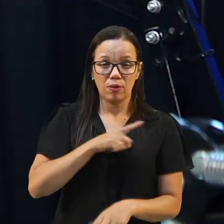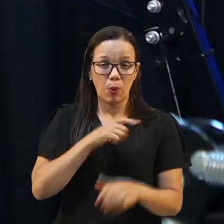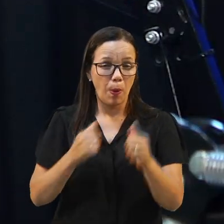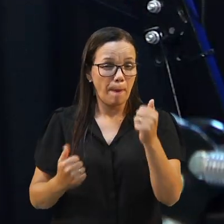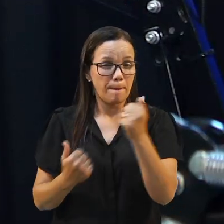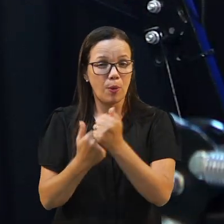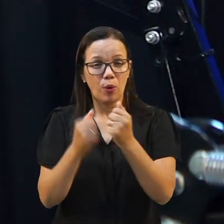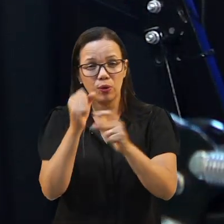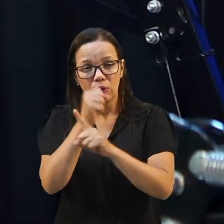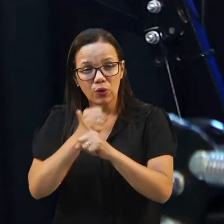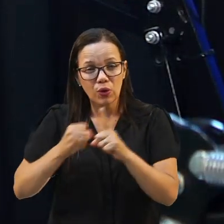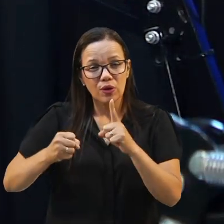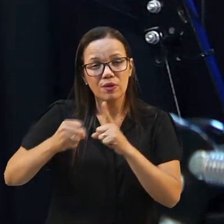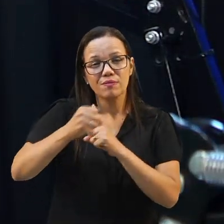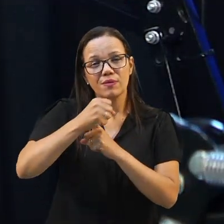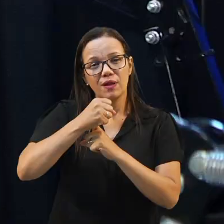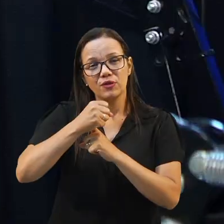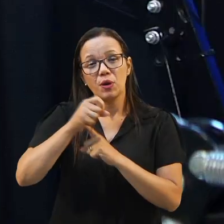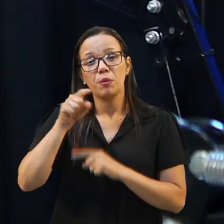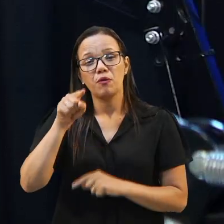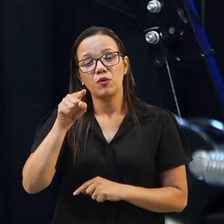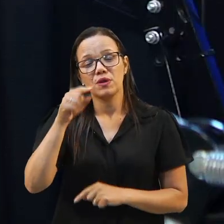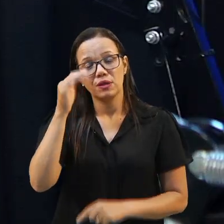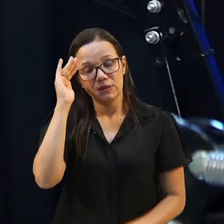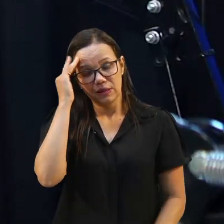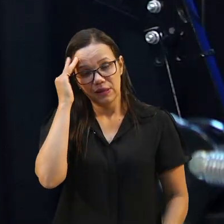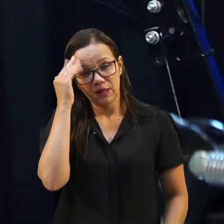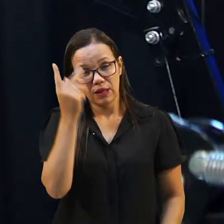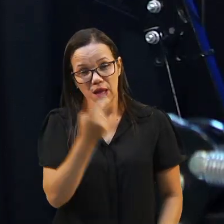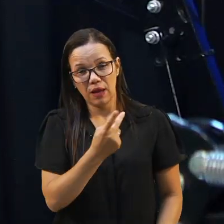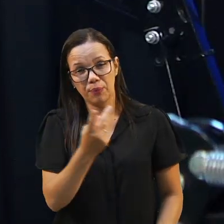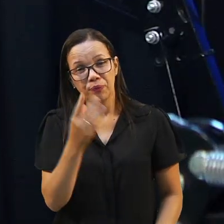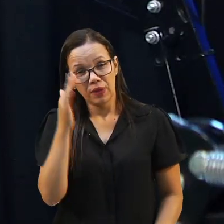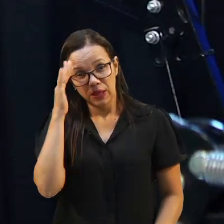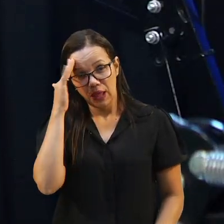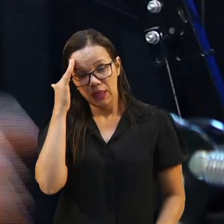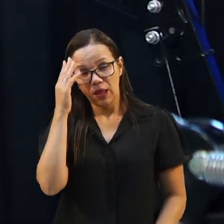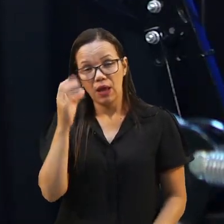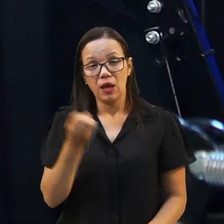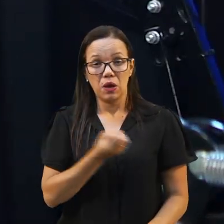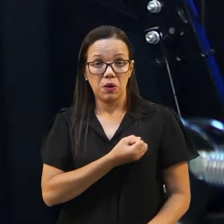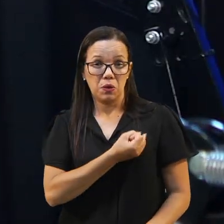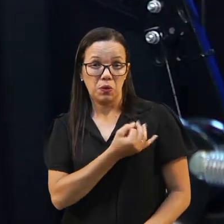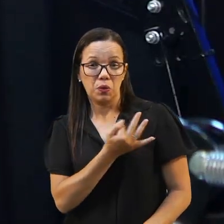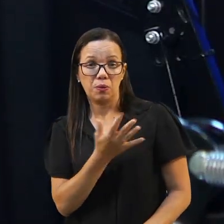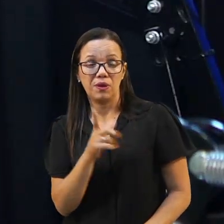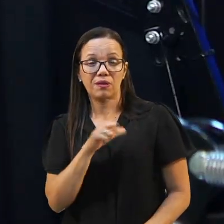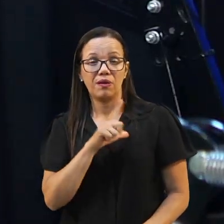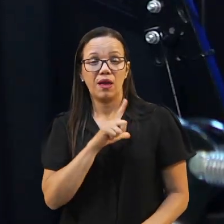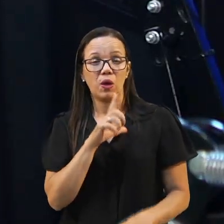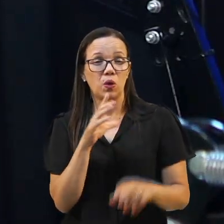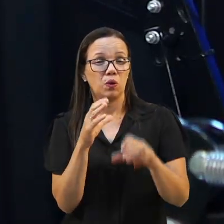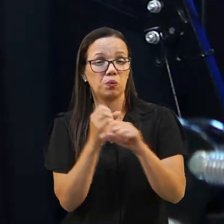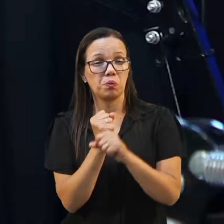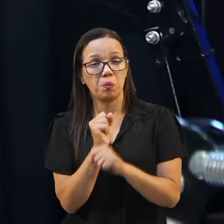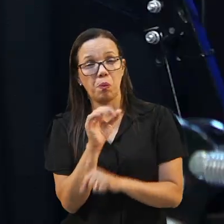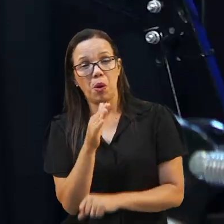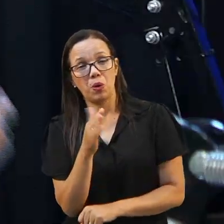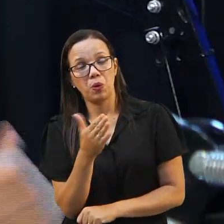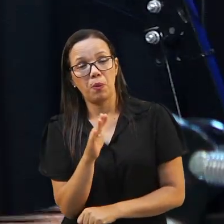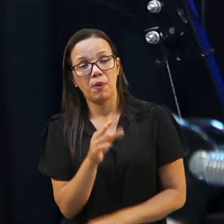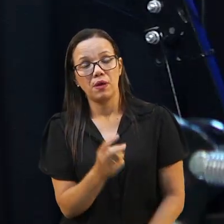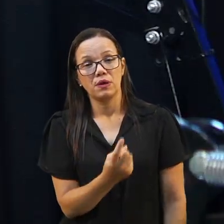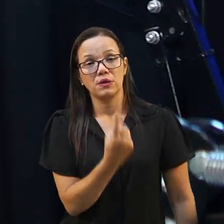da sociedade para vocês entenderem em números. Nós temos uma base de dados de mais